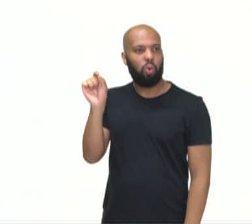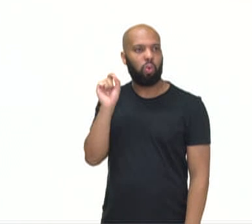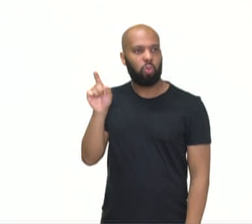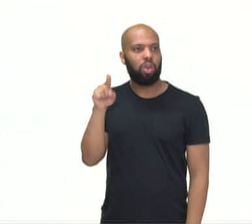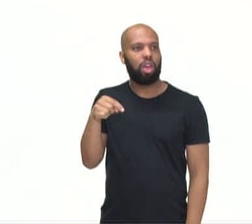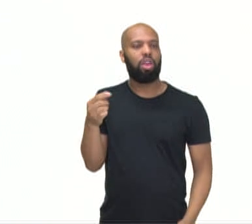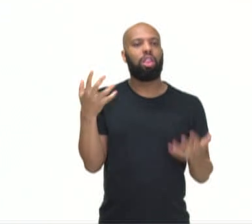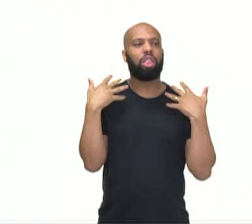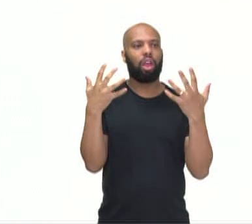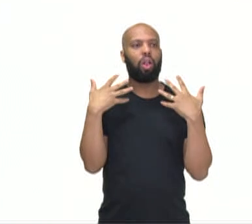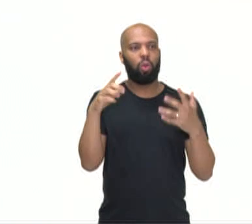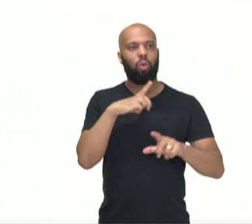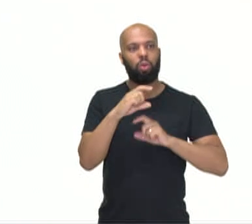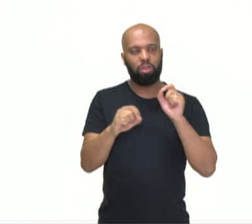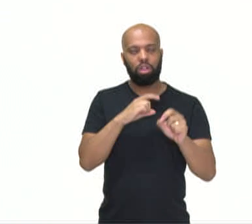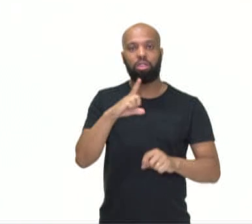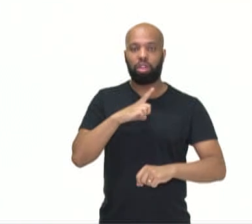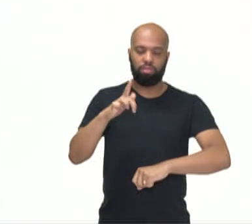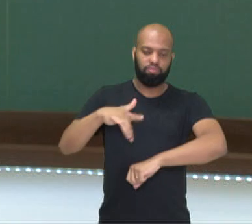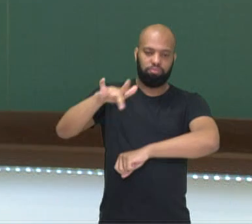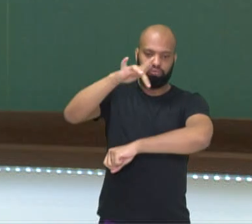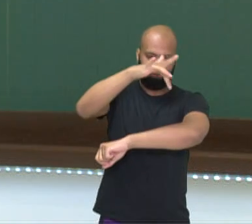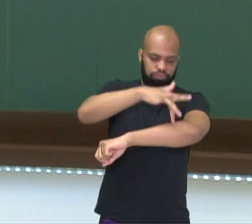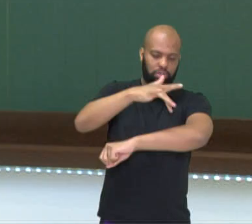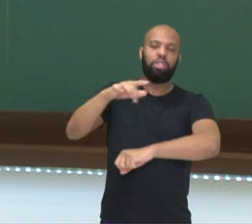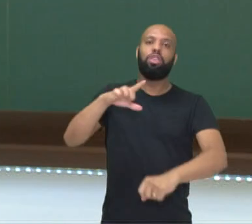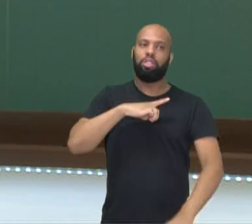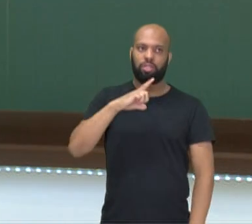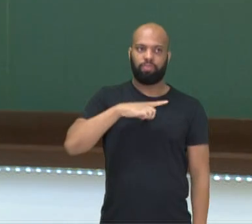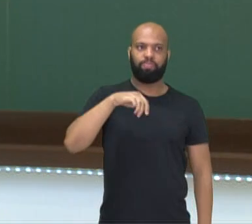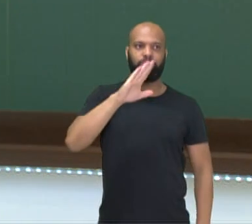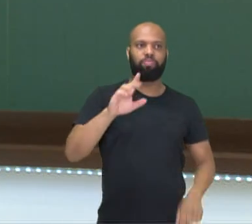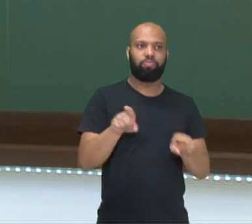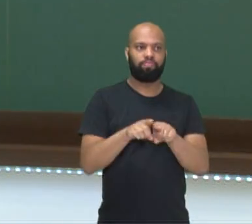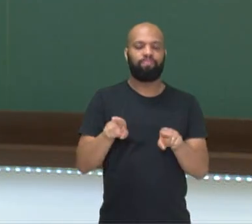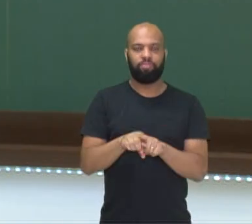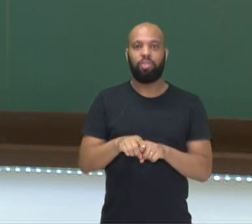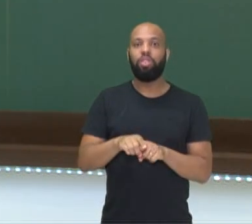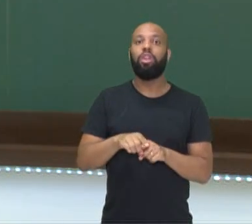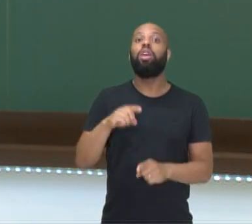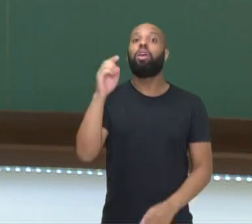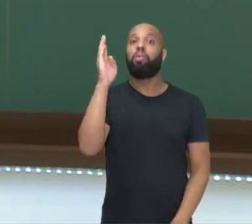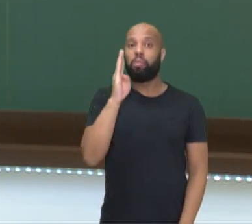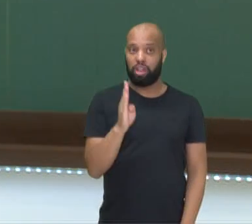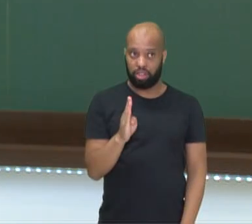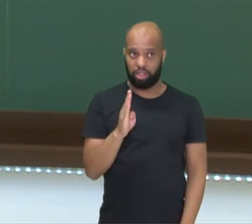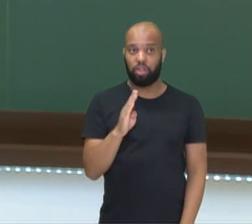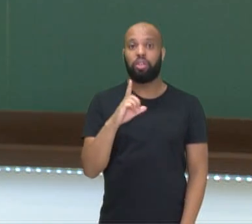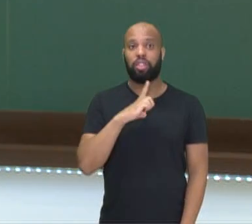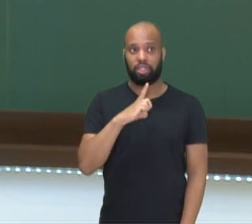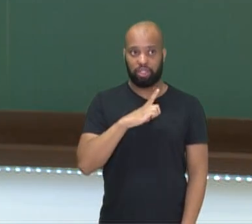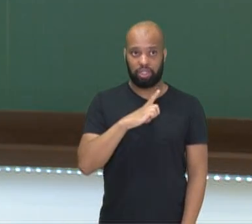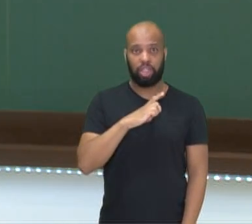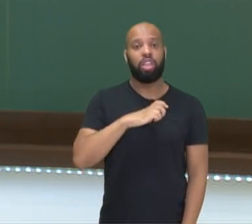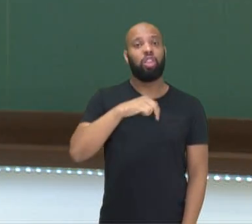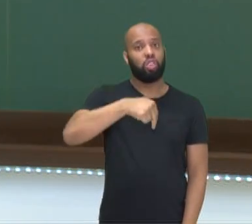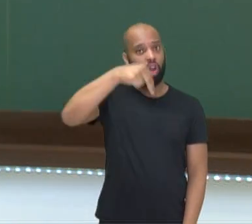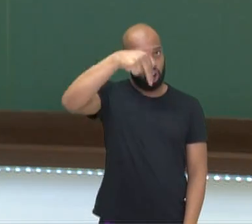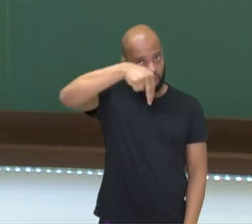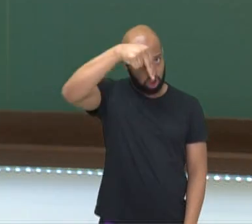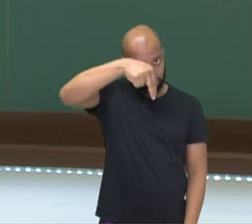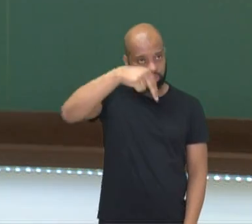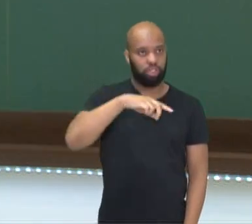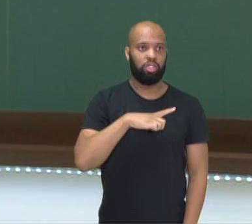países aonde eu tenho a incidência dessa doença. E nós percebemos muito na região norte do nosso